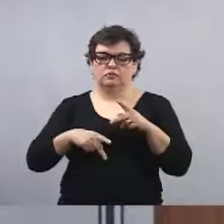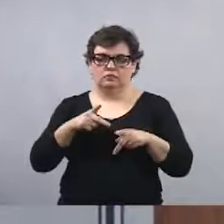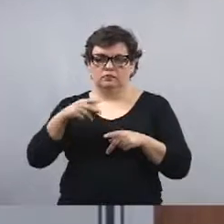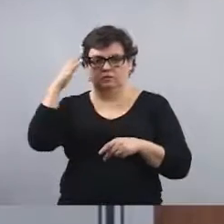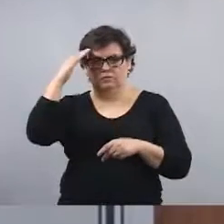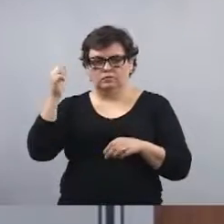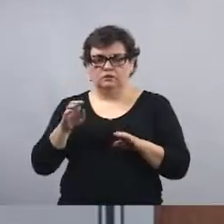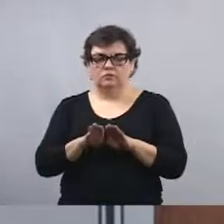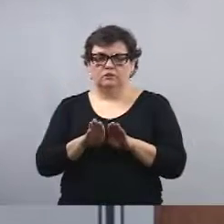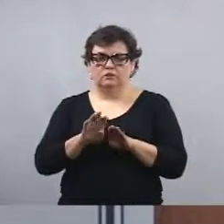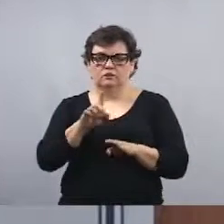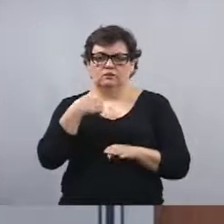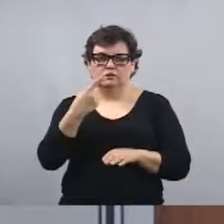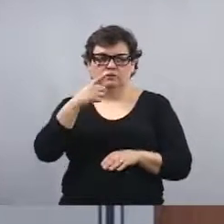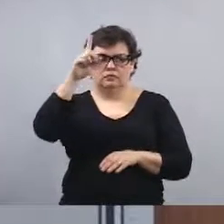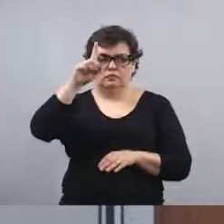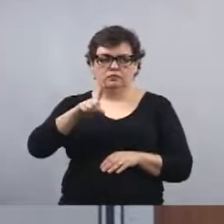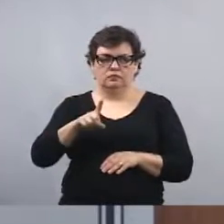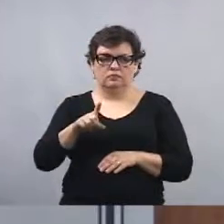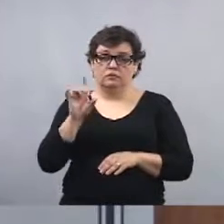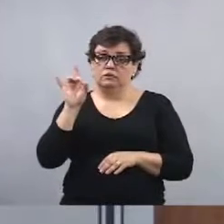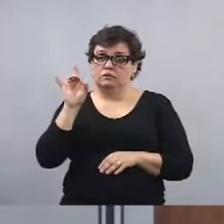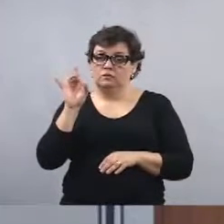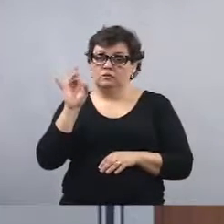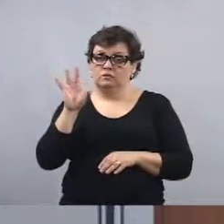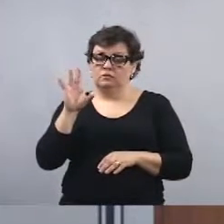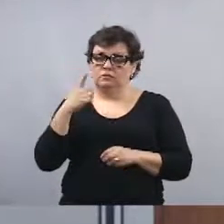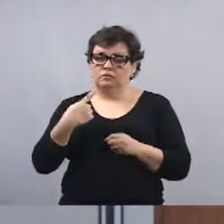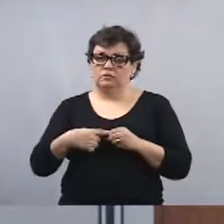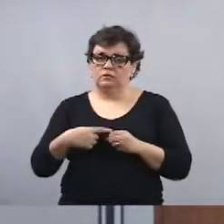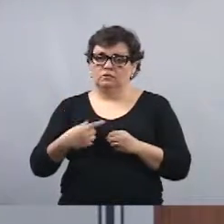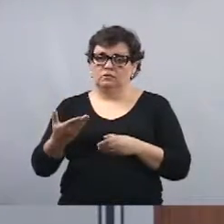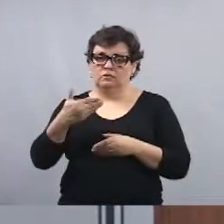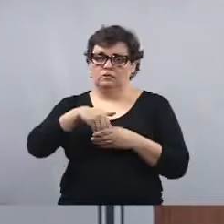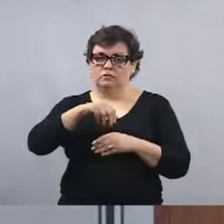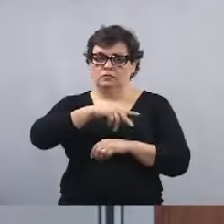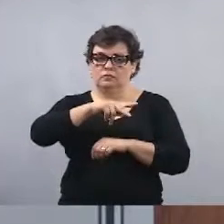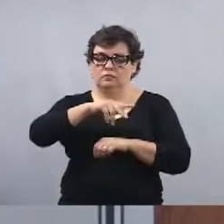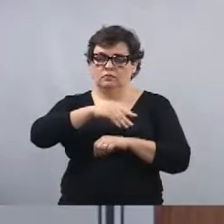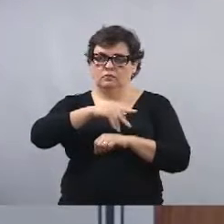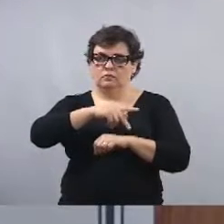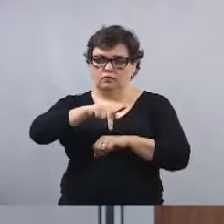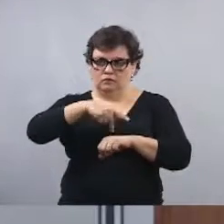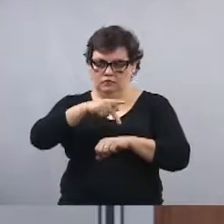saiba, nós somos a única cidade no Brasil,